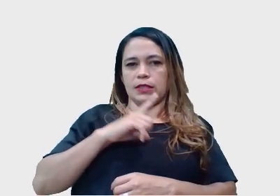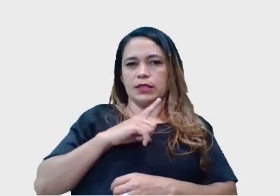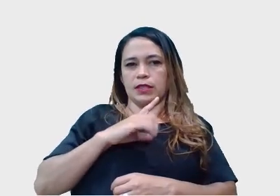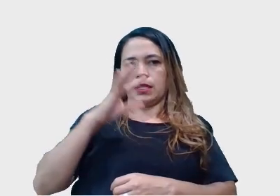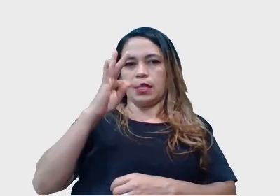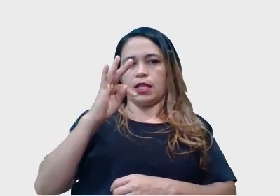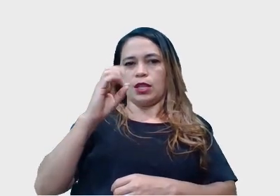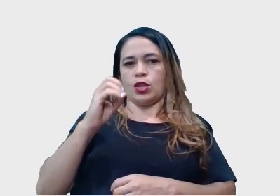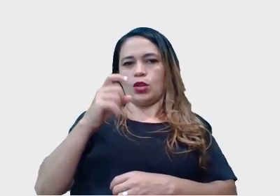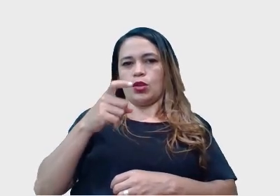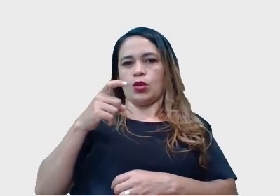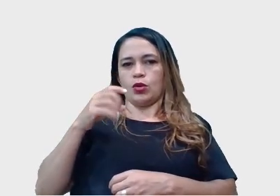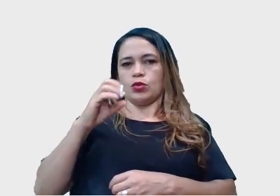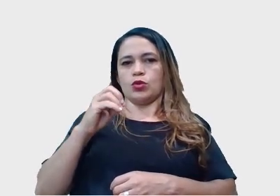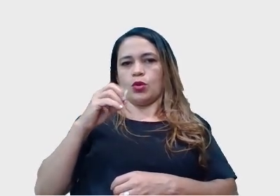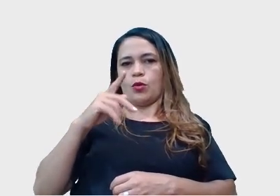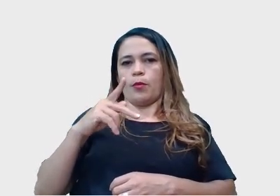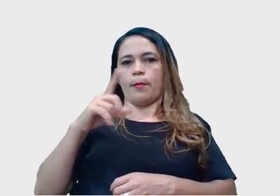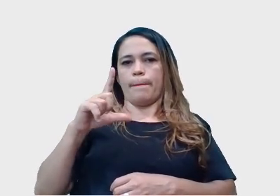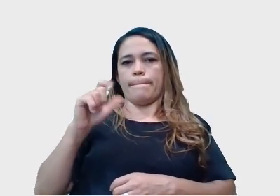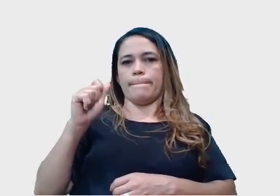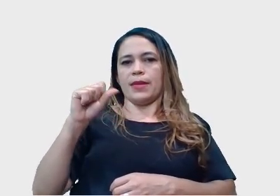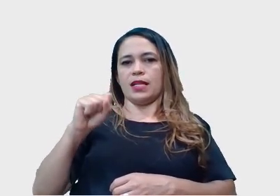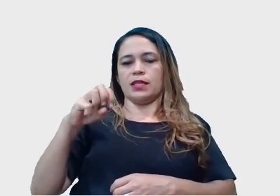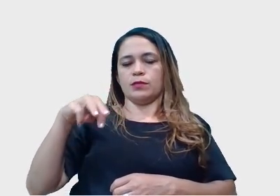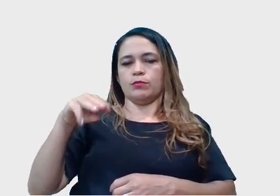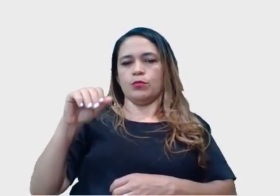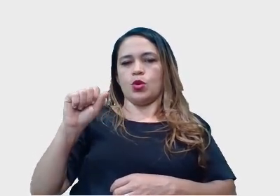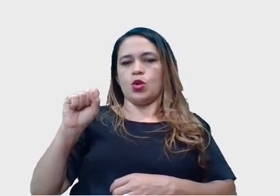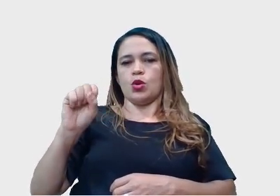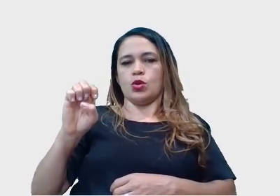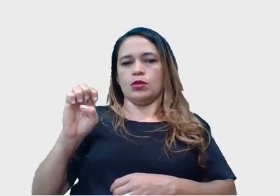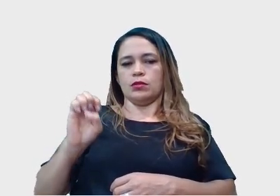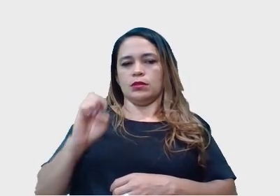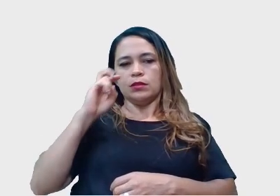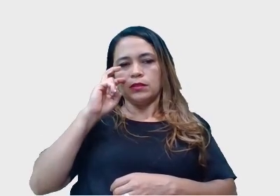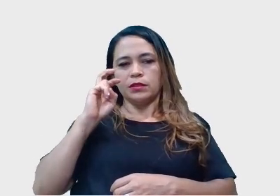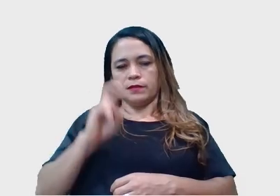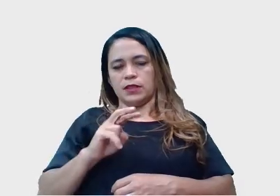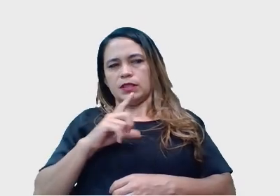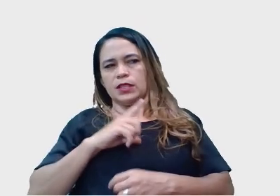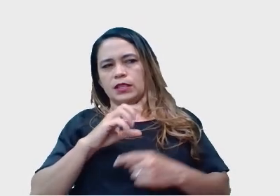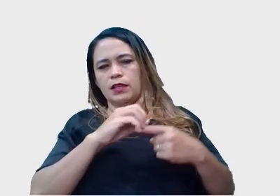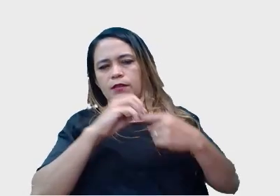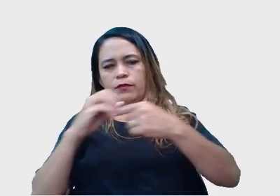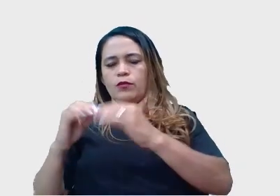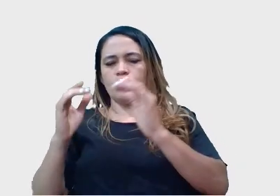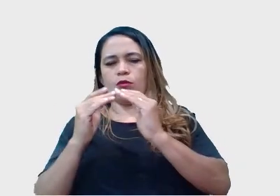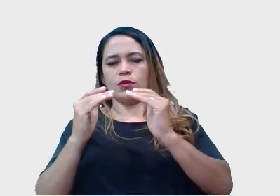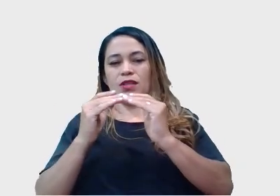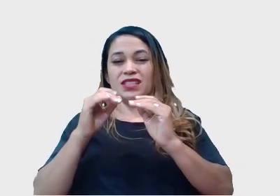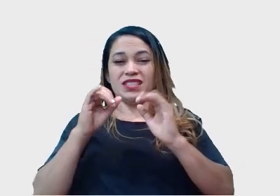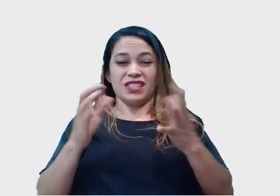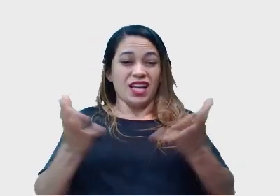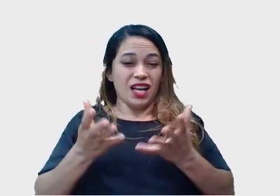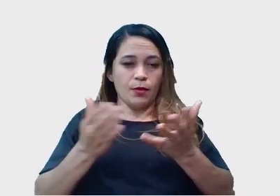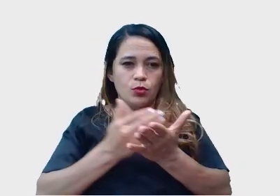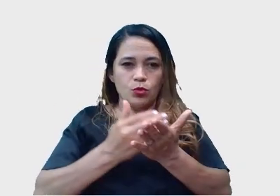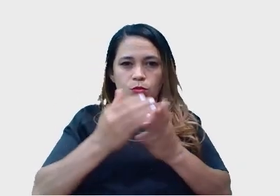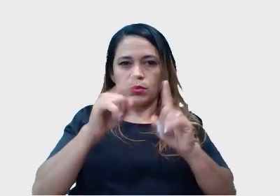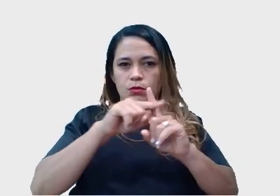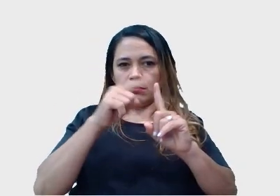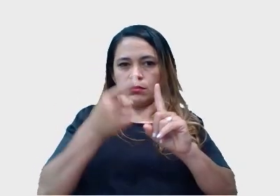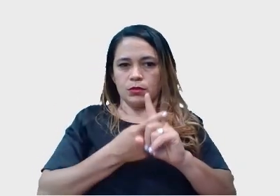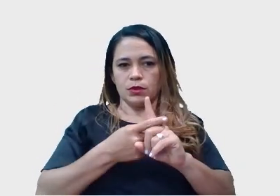para saber o quê? Se essa mulher teve o contato ou se ela tem o contato com esse protozoário, porque se tiver logo no comecinho da